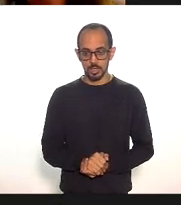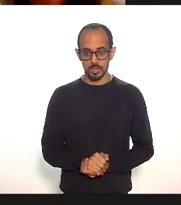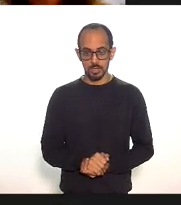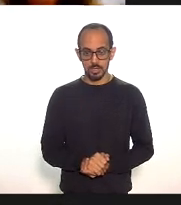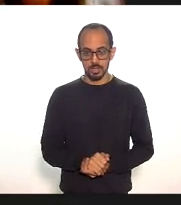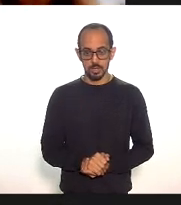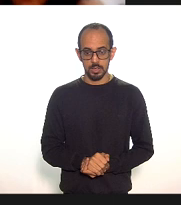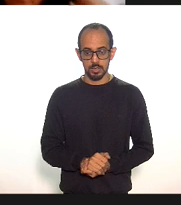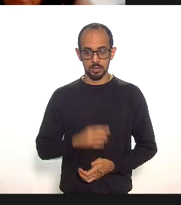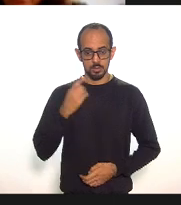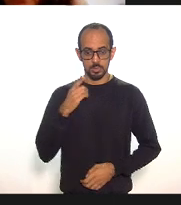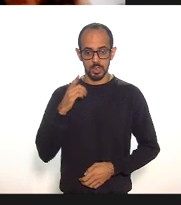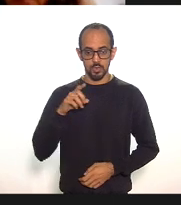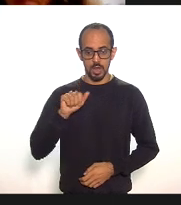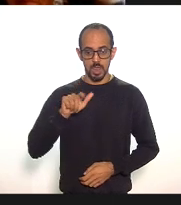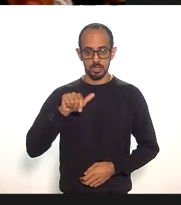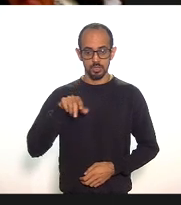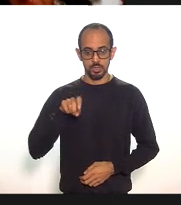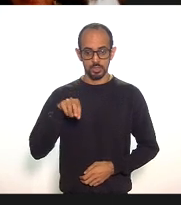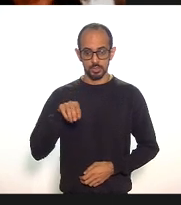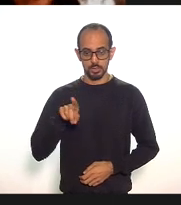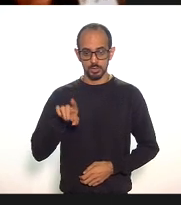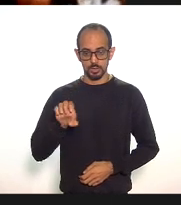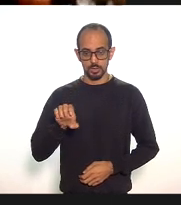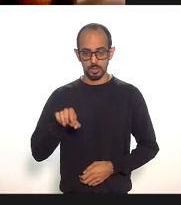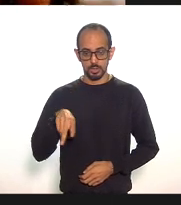Deputado Alexandre Kinoplock.